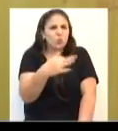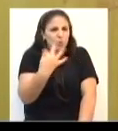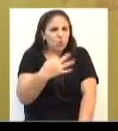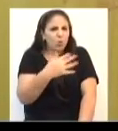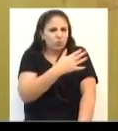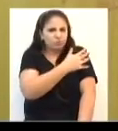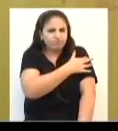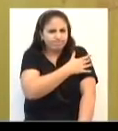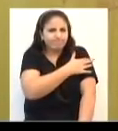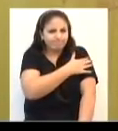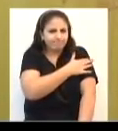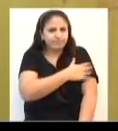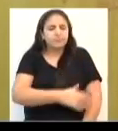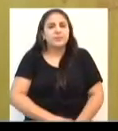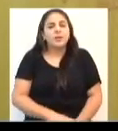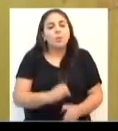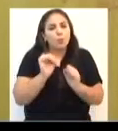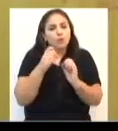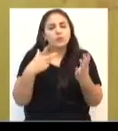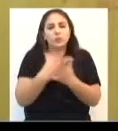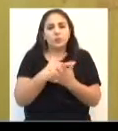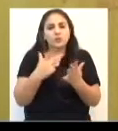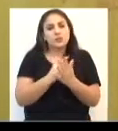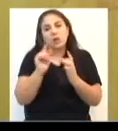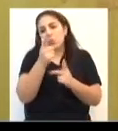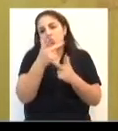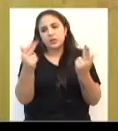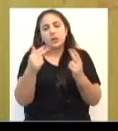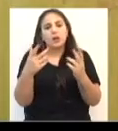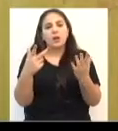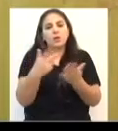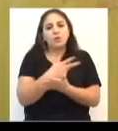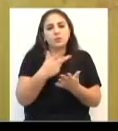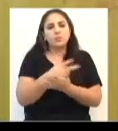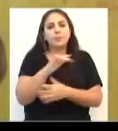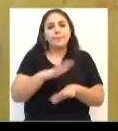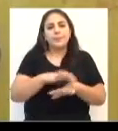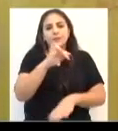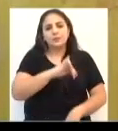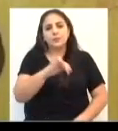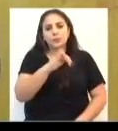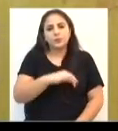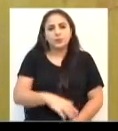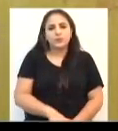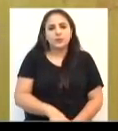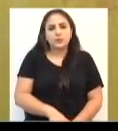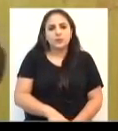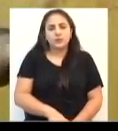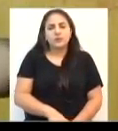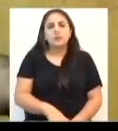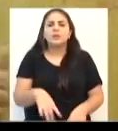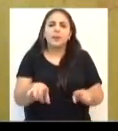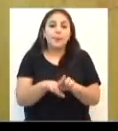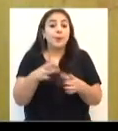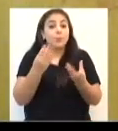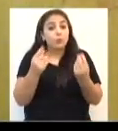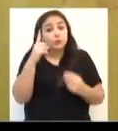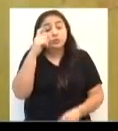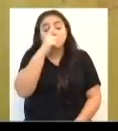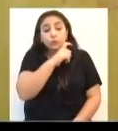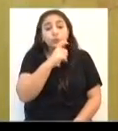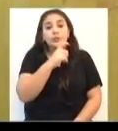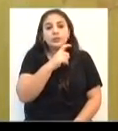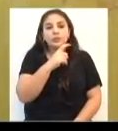dias depois, né? Mas em geral esse é o único efeito mais importante. Temos efeitos muito raros, né? Isso também é